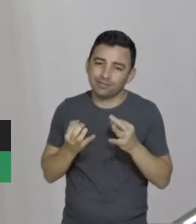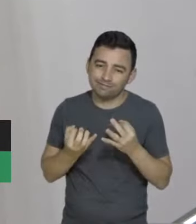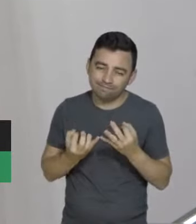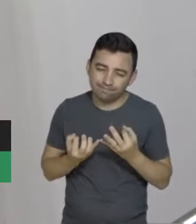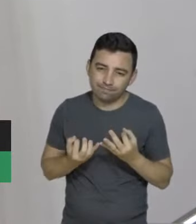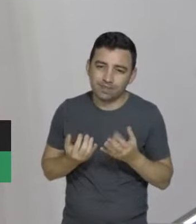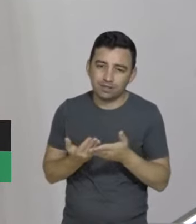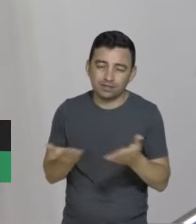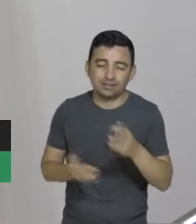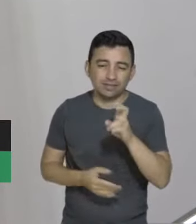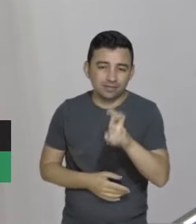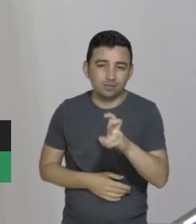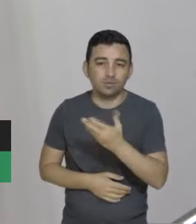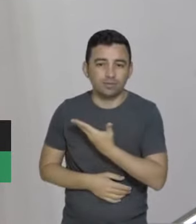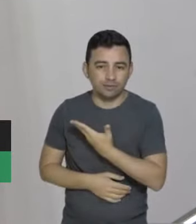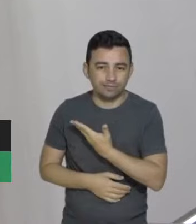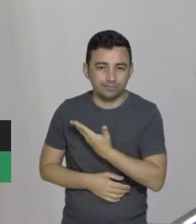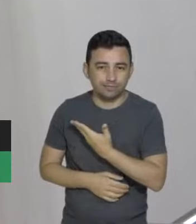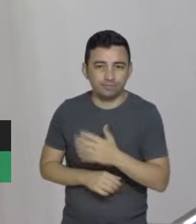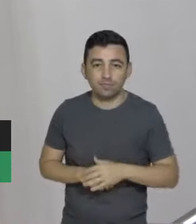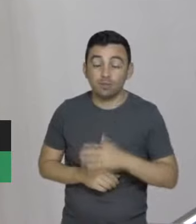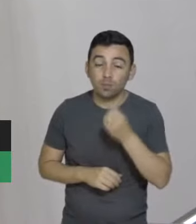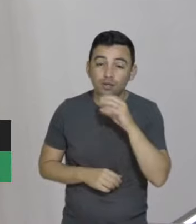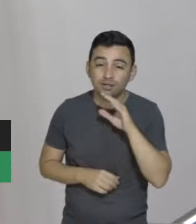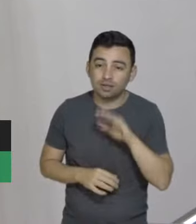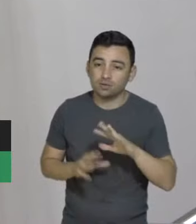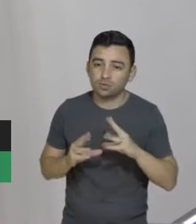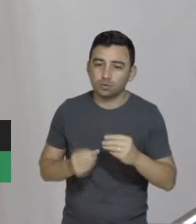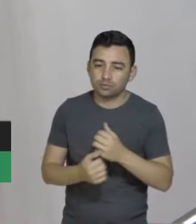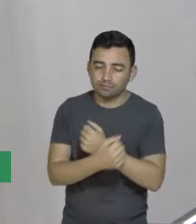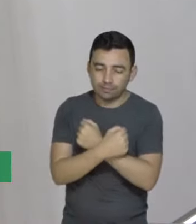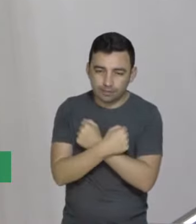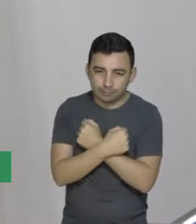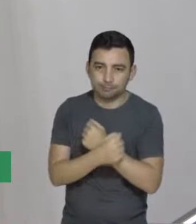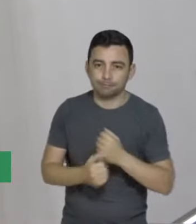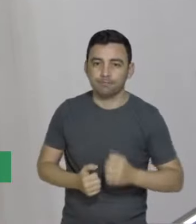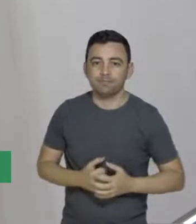amigos nossos. Boa tarde a todos, um grande abraço.